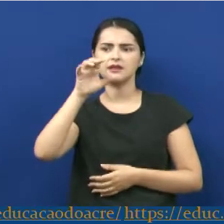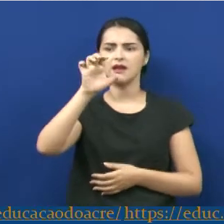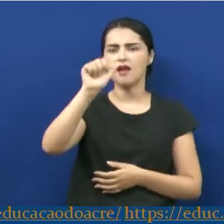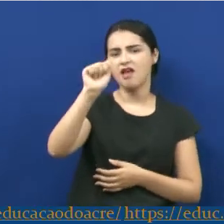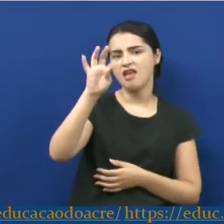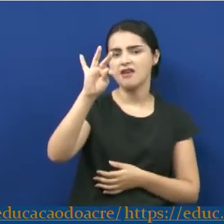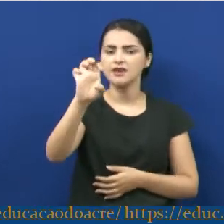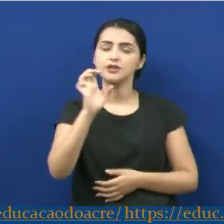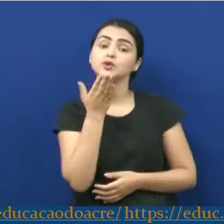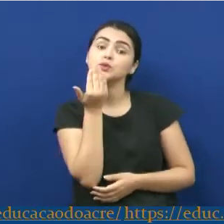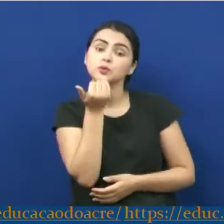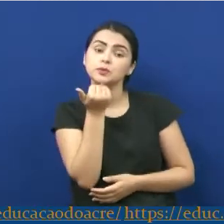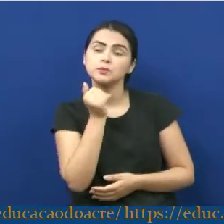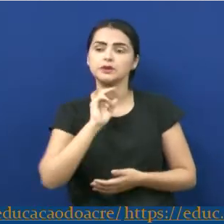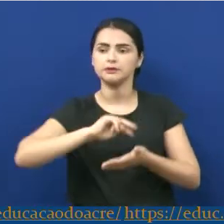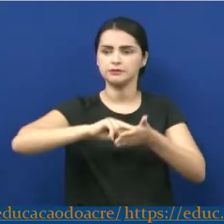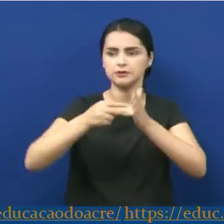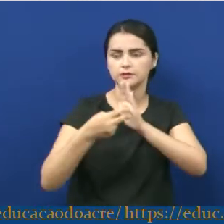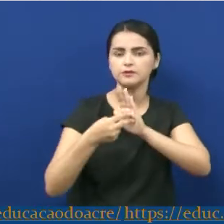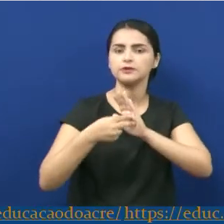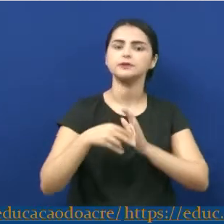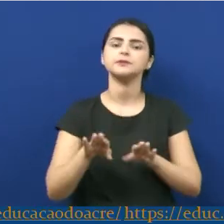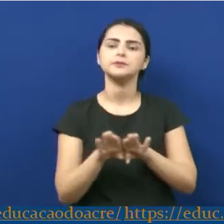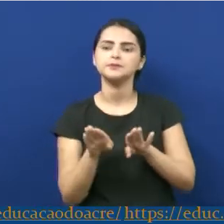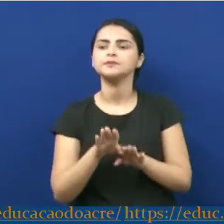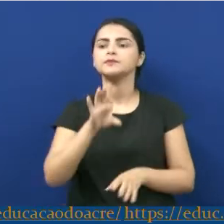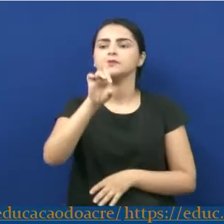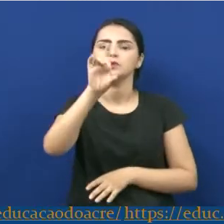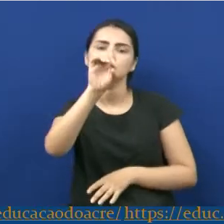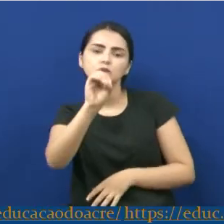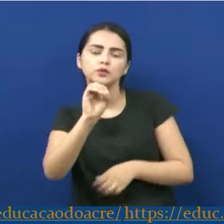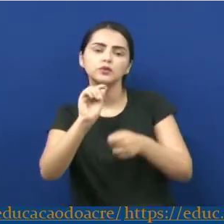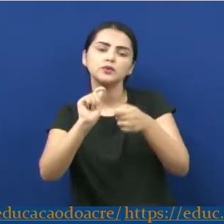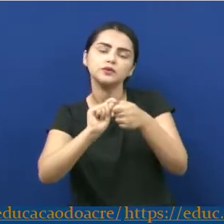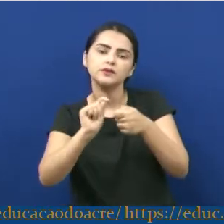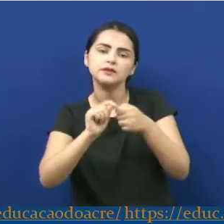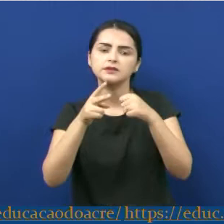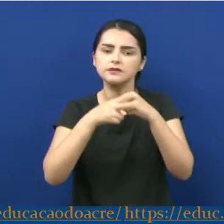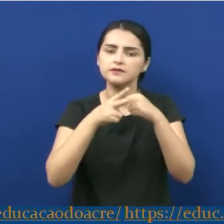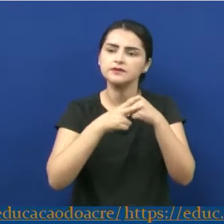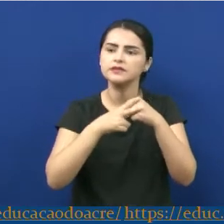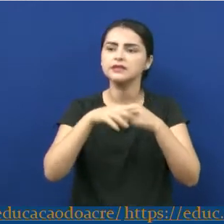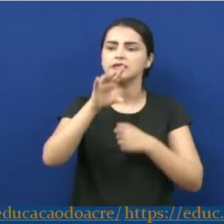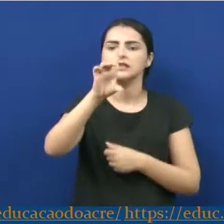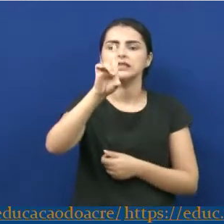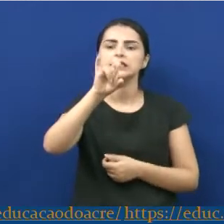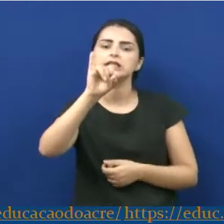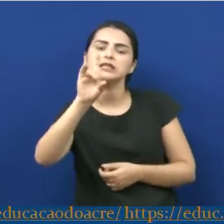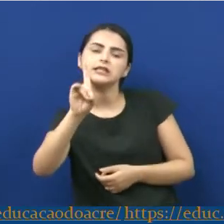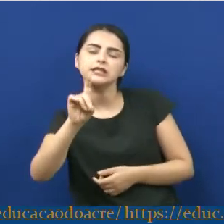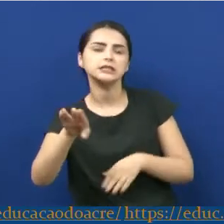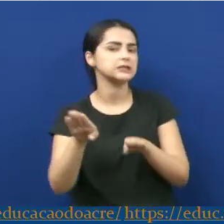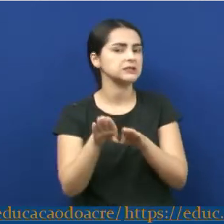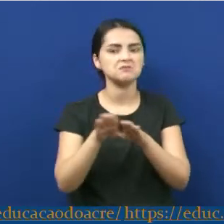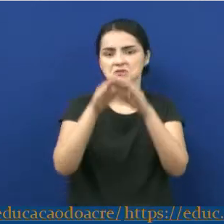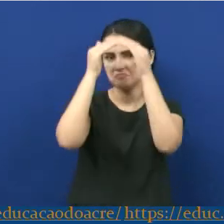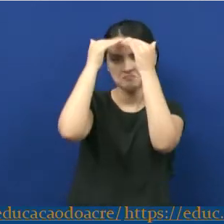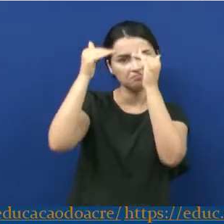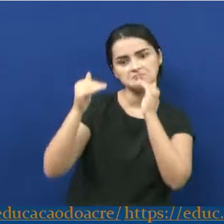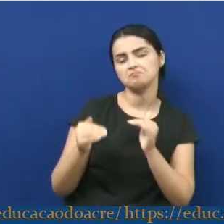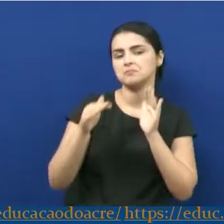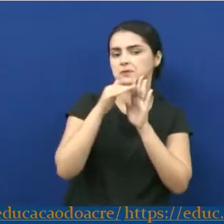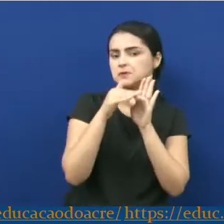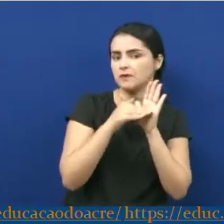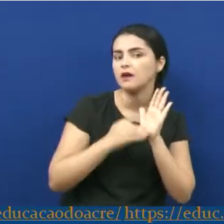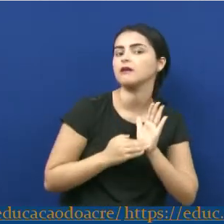comer. O do, o verbo fazer, did no passado. Também não está seguindo regra. Então